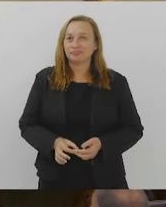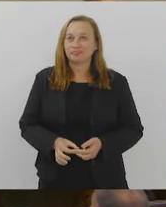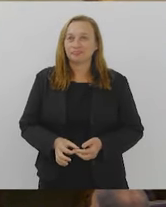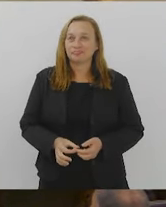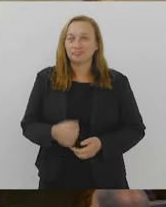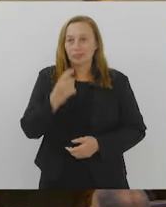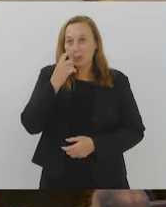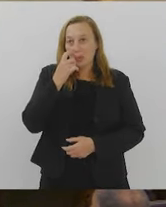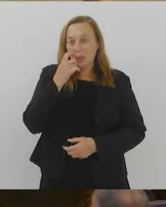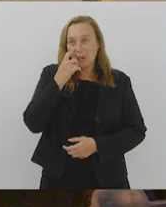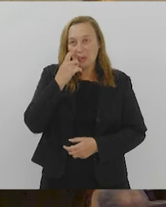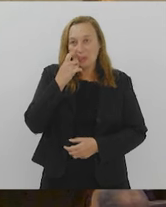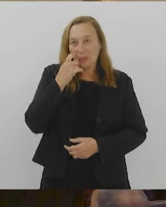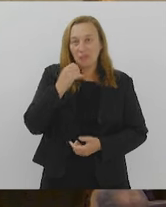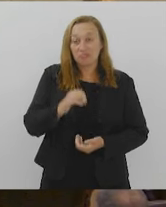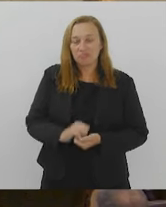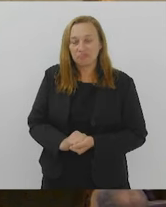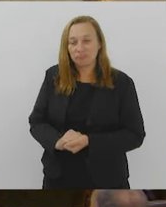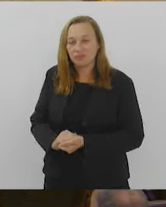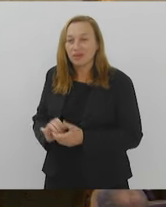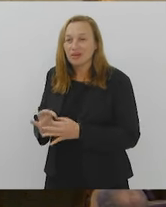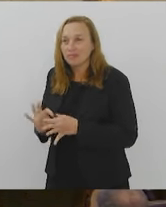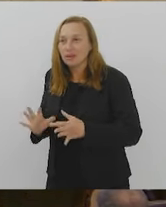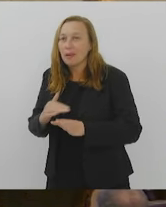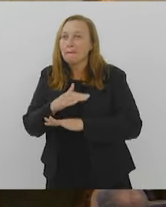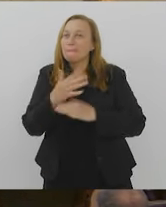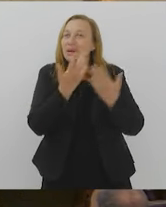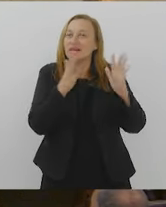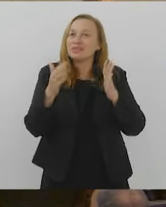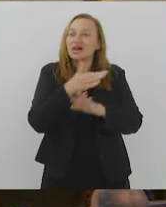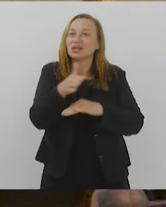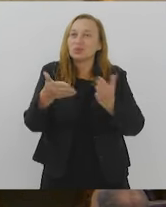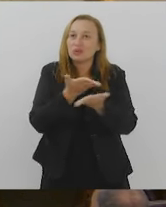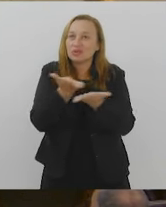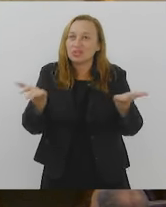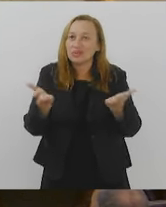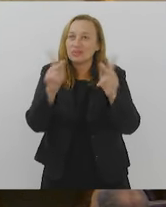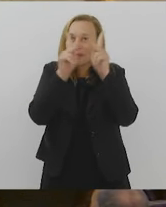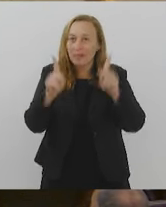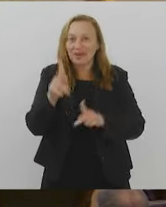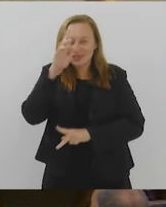Me permita saudar a todos com a paz do Senhor.